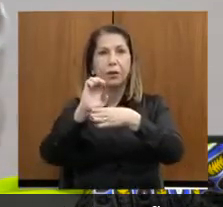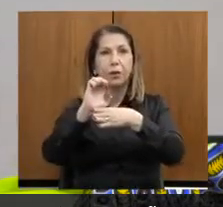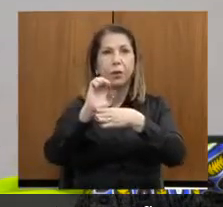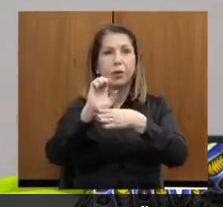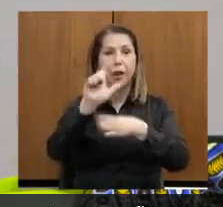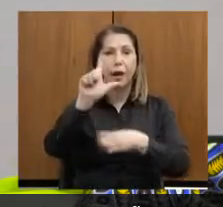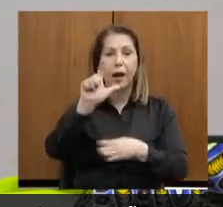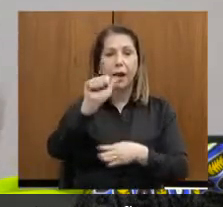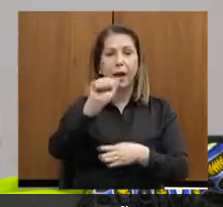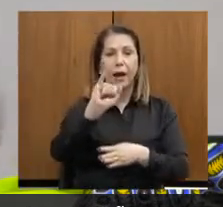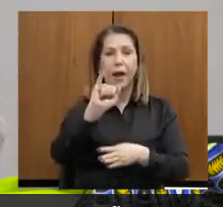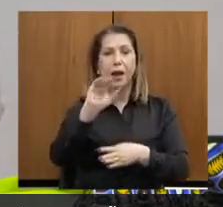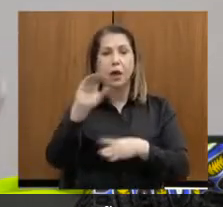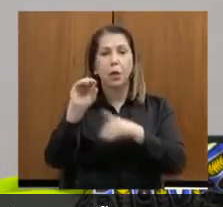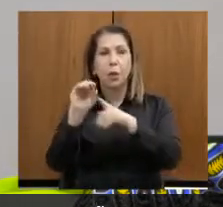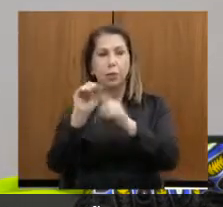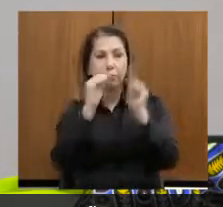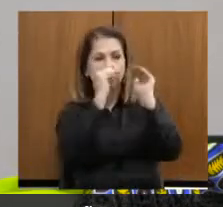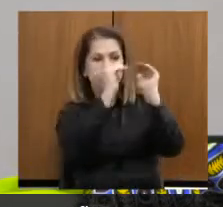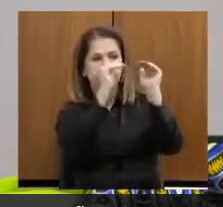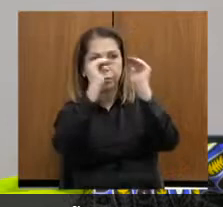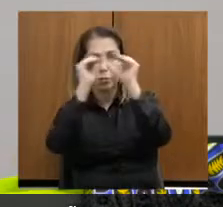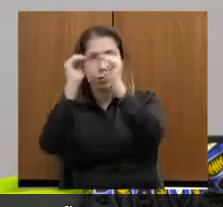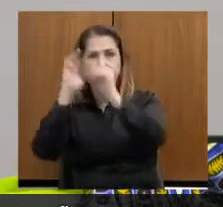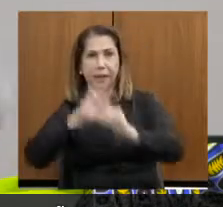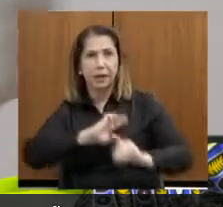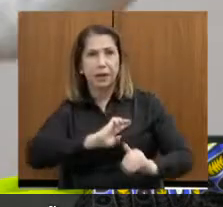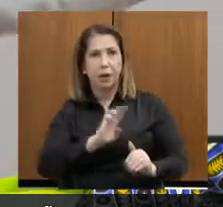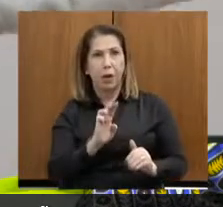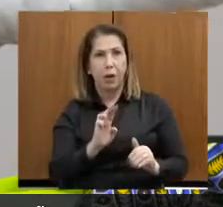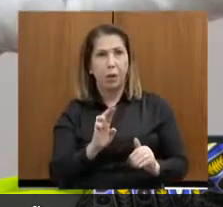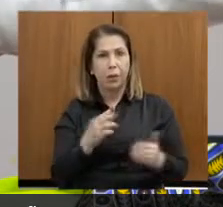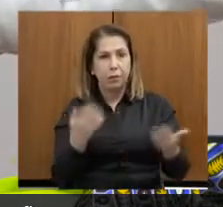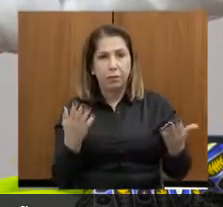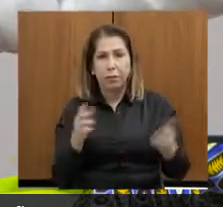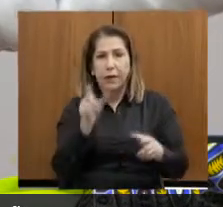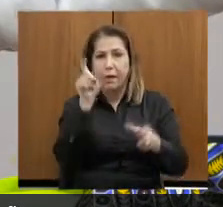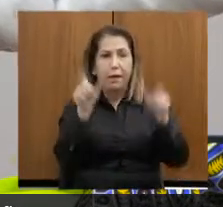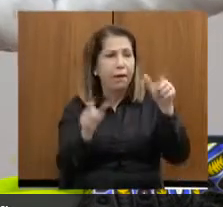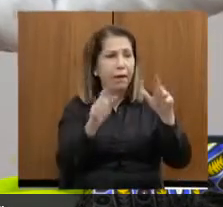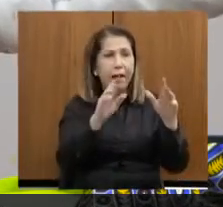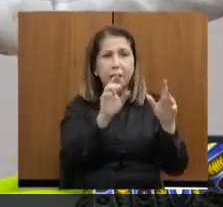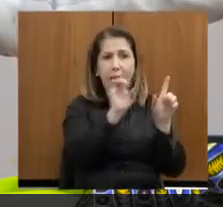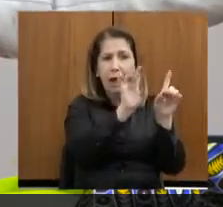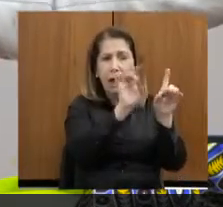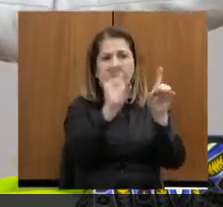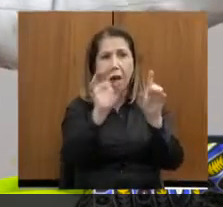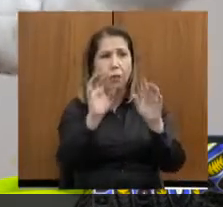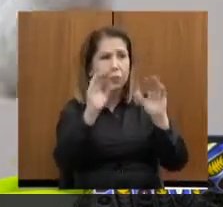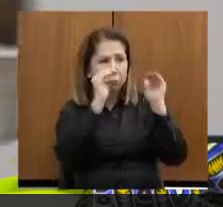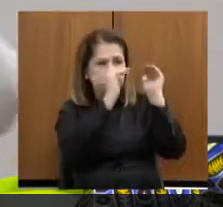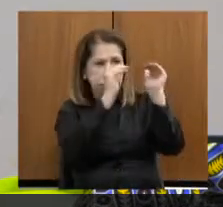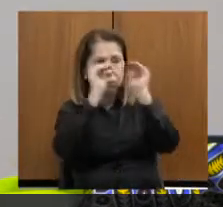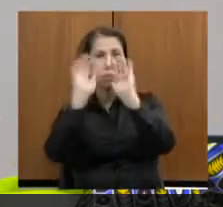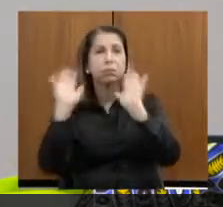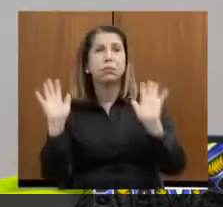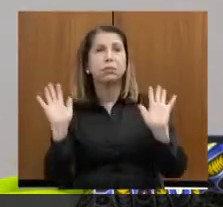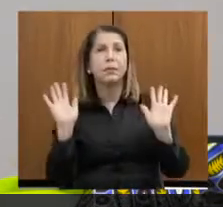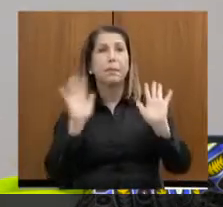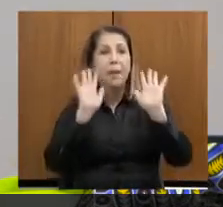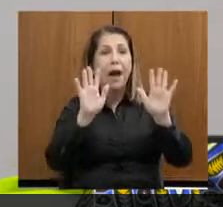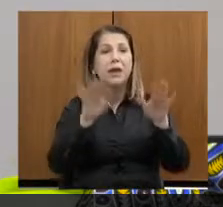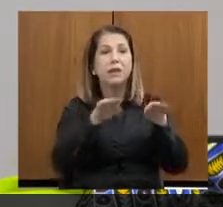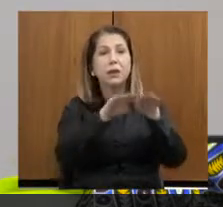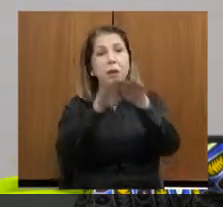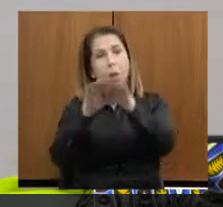eu não tô reclamando não é não tô fazendo criticar as coisas grandes vai ter gostar em tem direito suas intenções só que tem que